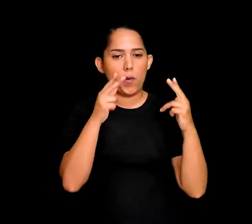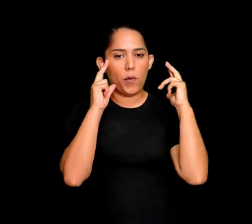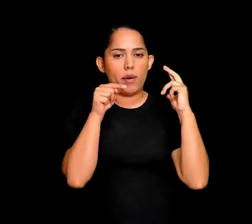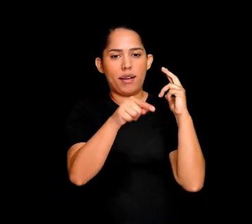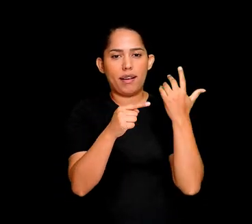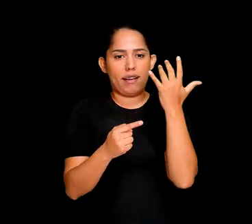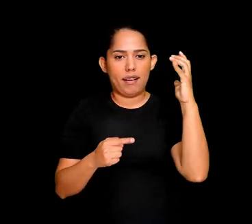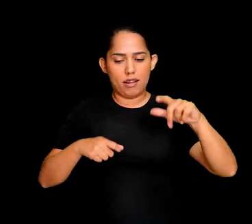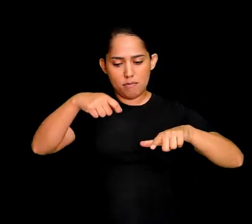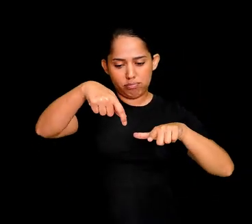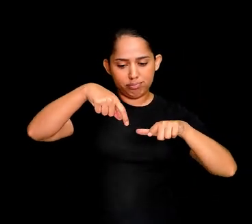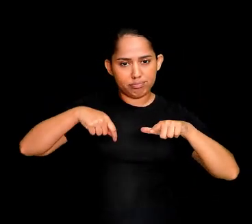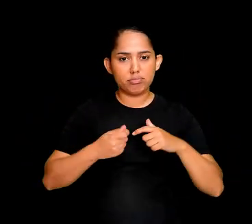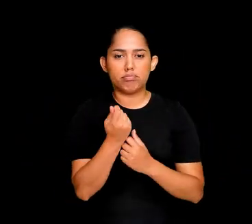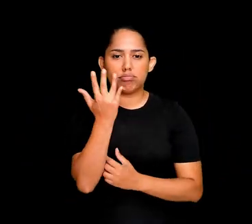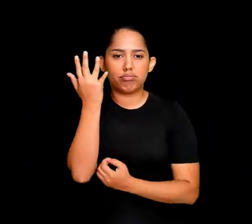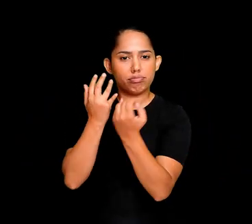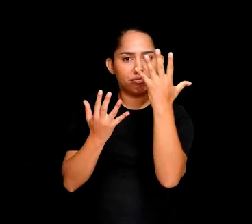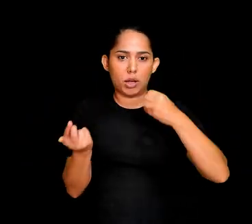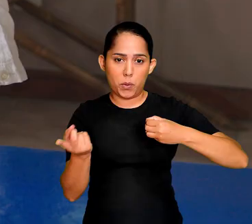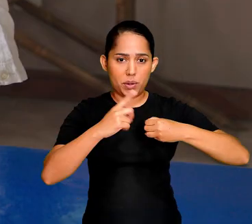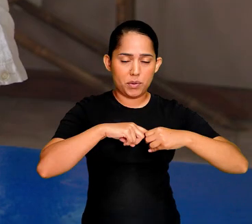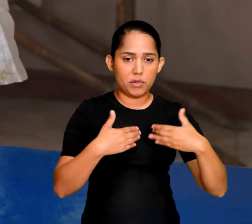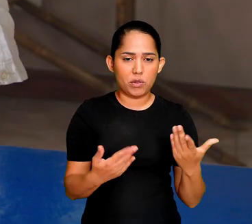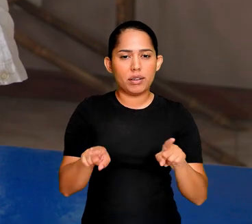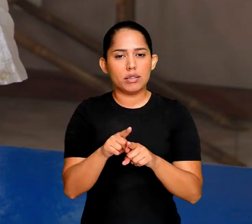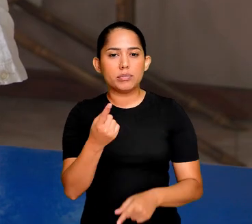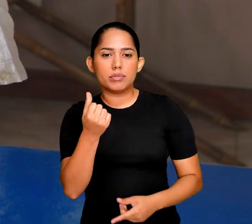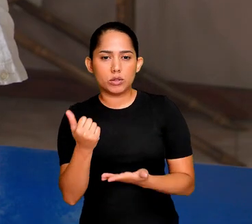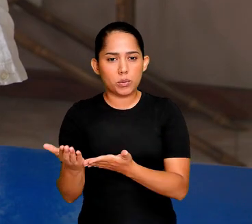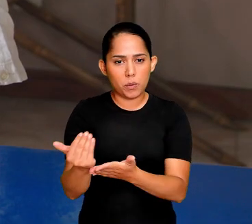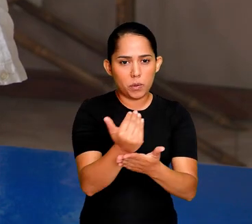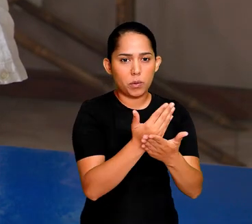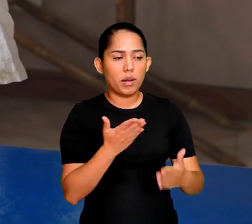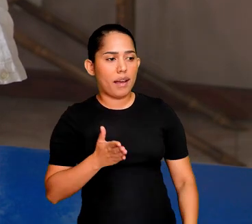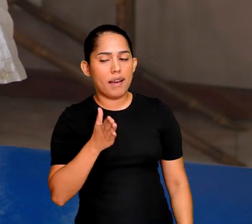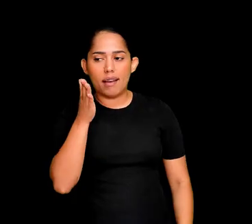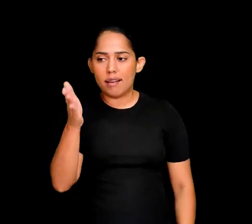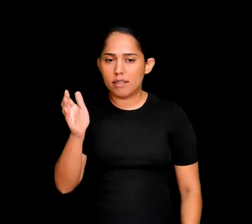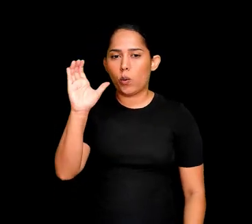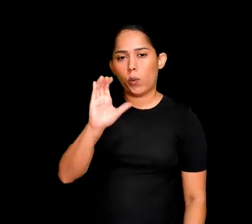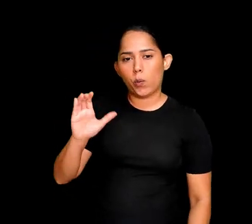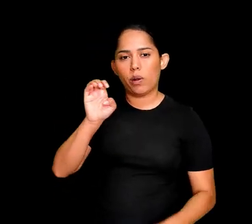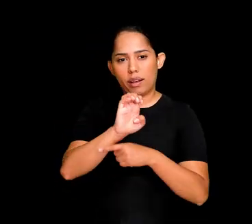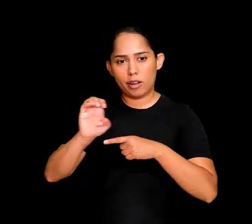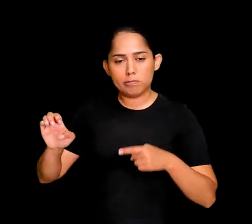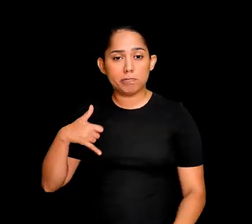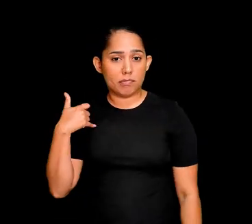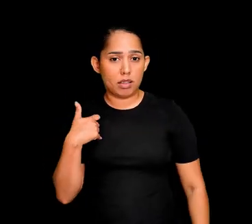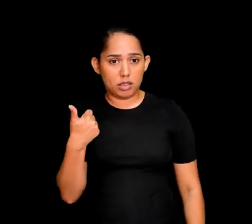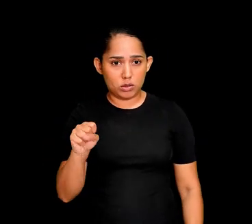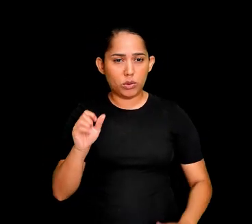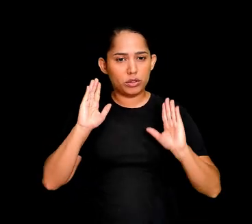árvores, aí replantando umas florestas lá, juntando mais grana para ir para a Colômbia e Equador. Com